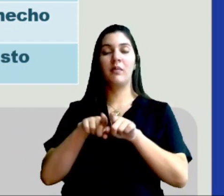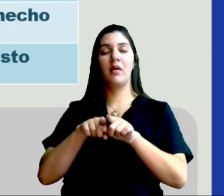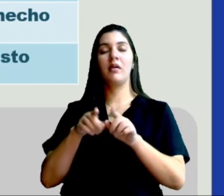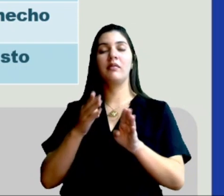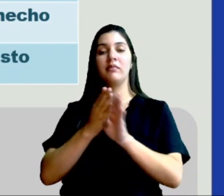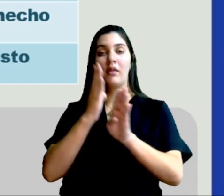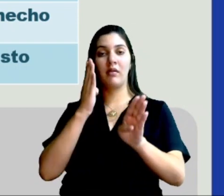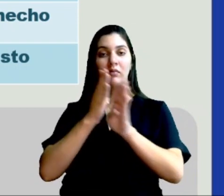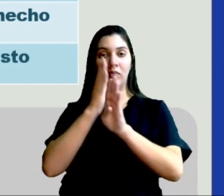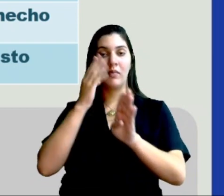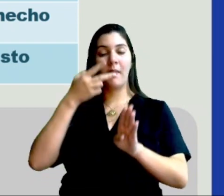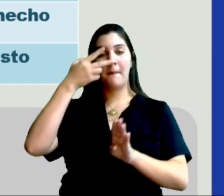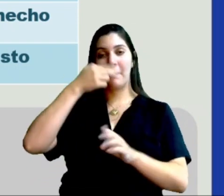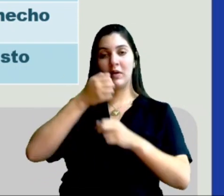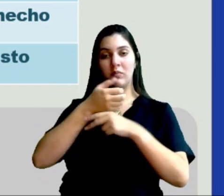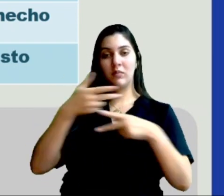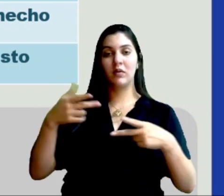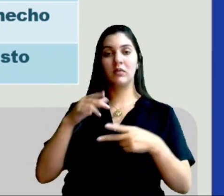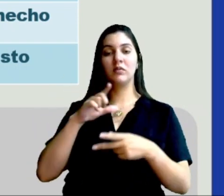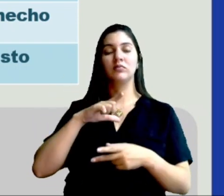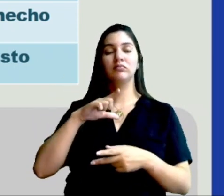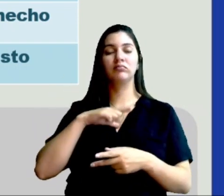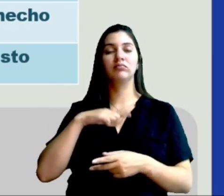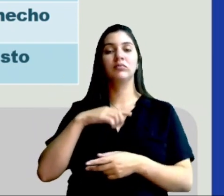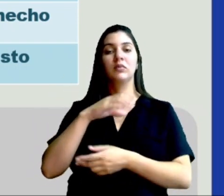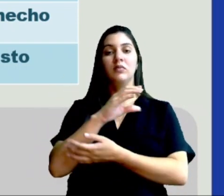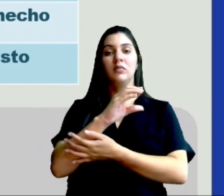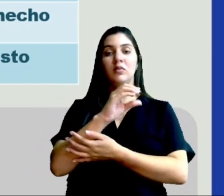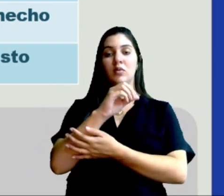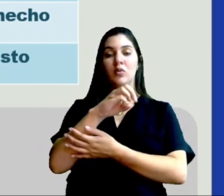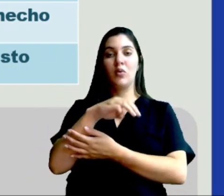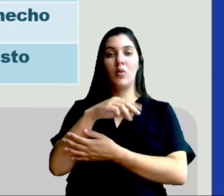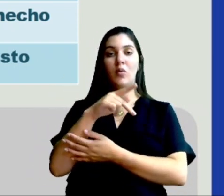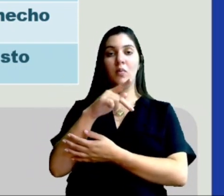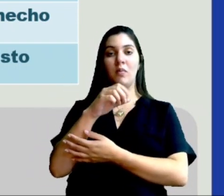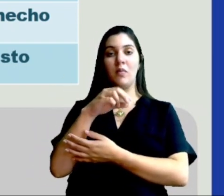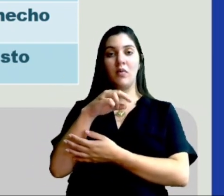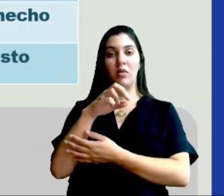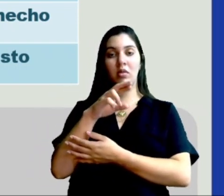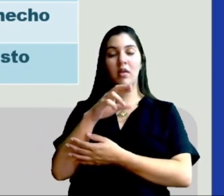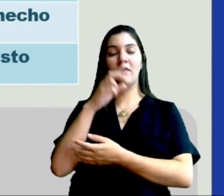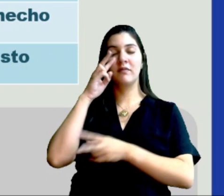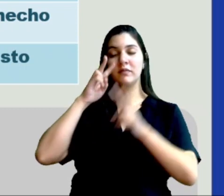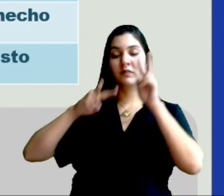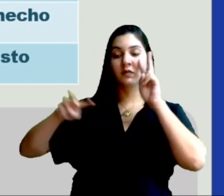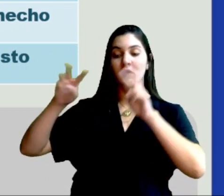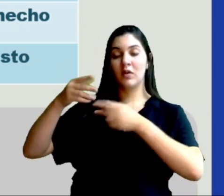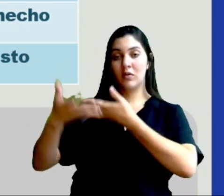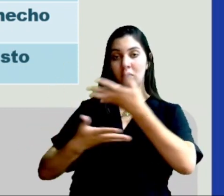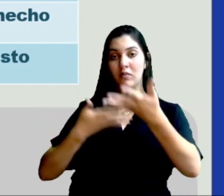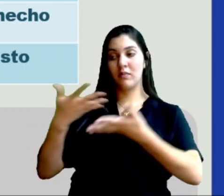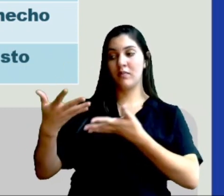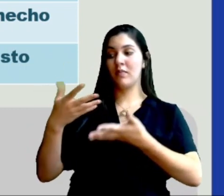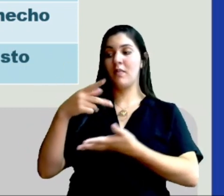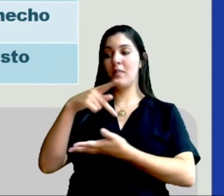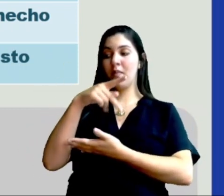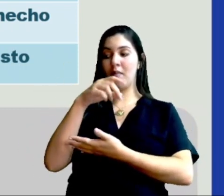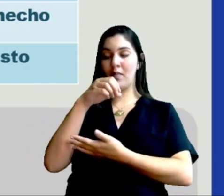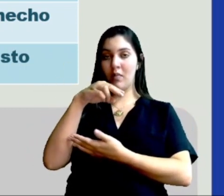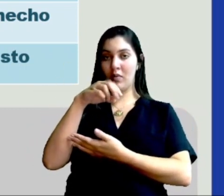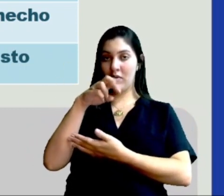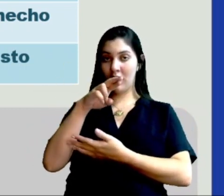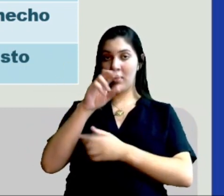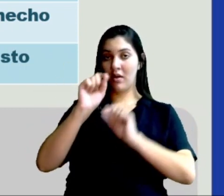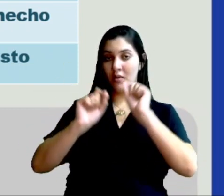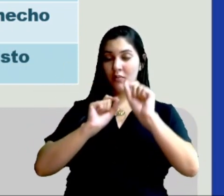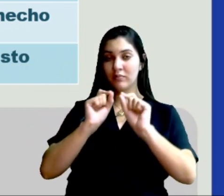A mesma coisa, ó. Componer. A gente viu que o particípio do verbo poner é